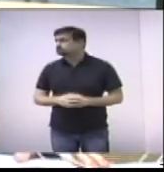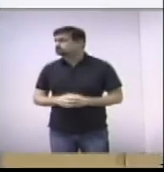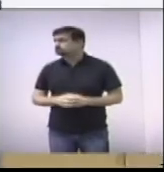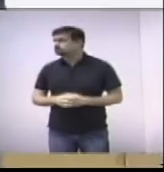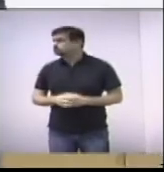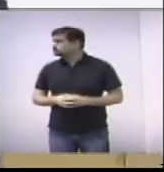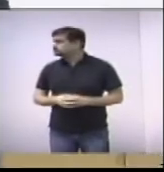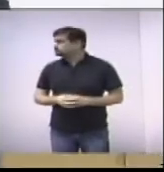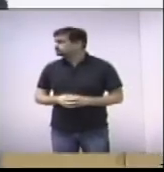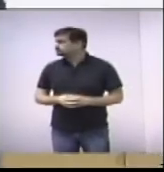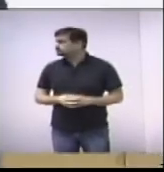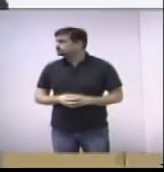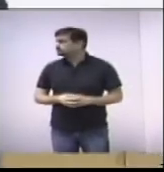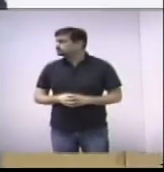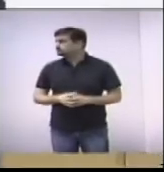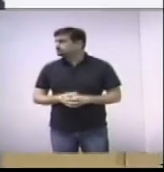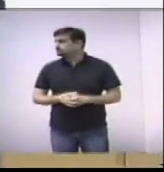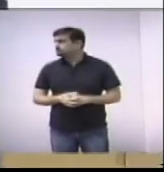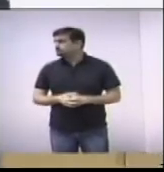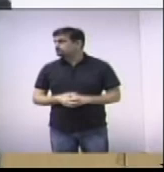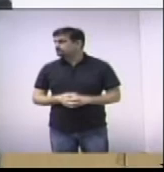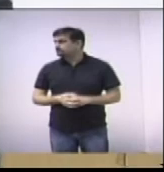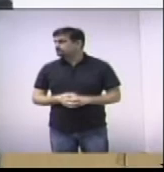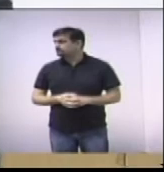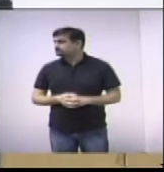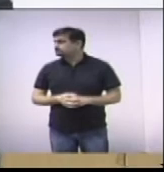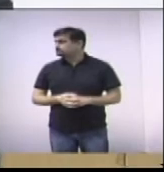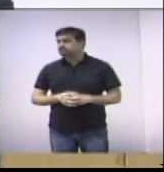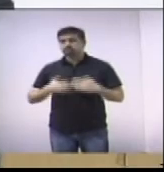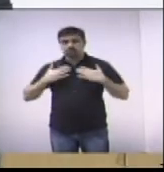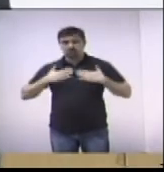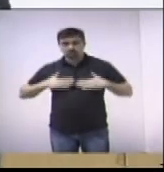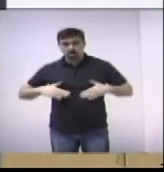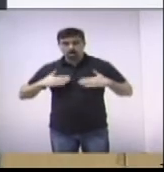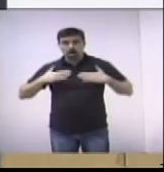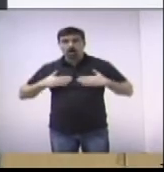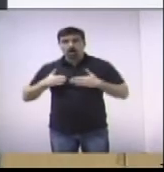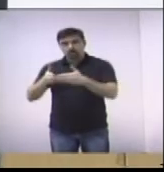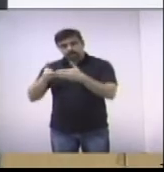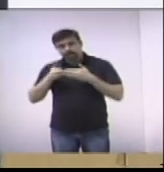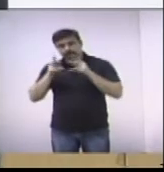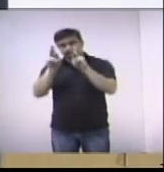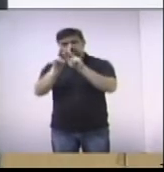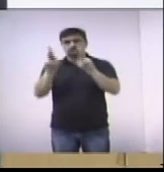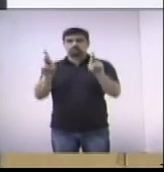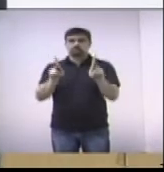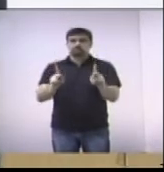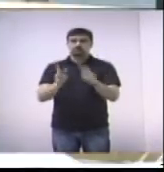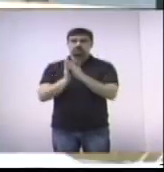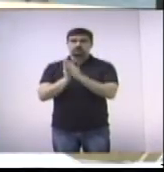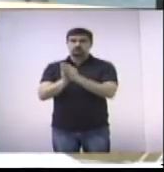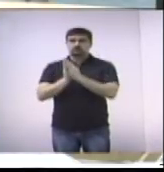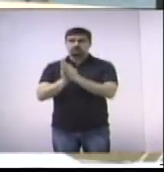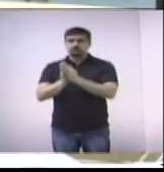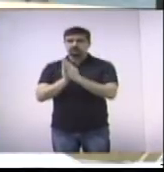Senhores, só vamos a sessão está tranquila, vamos manter a tranquilidade. Obrigado.